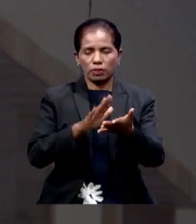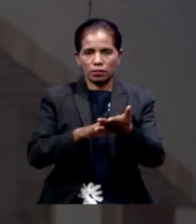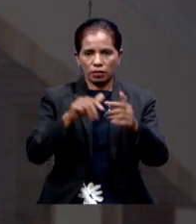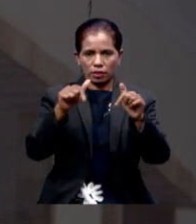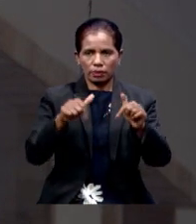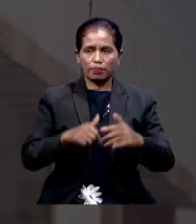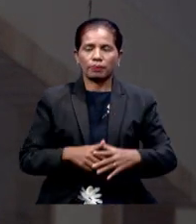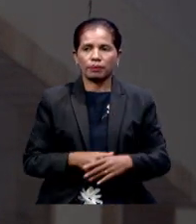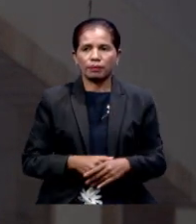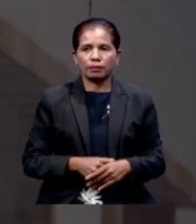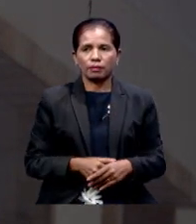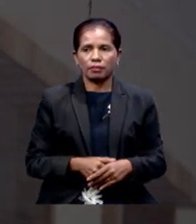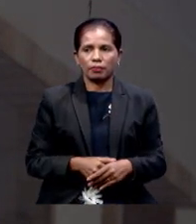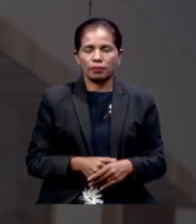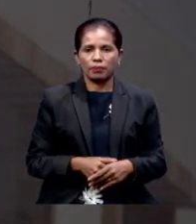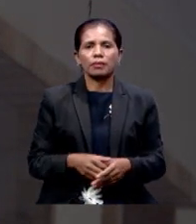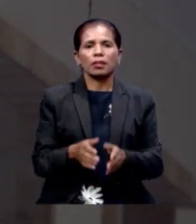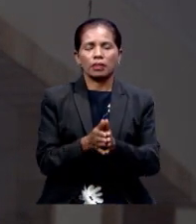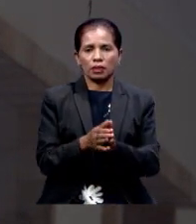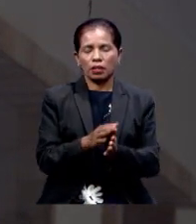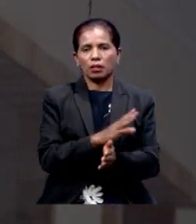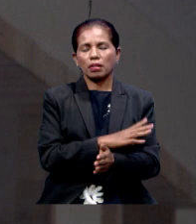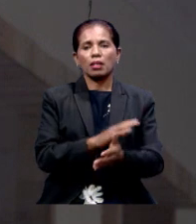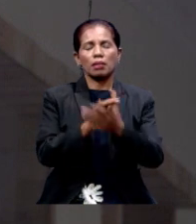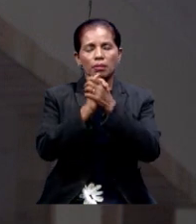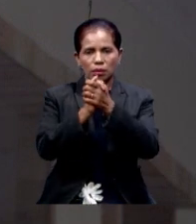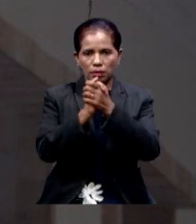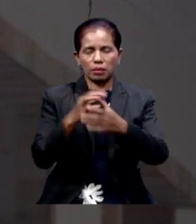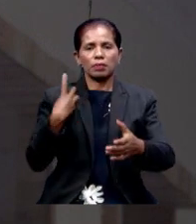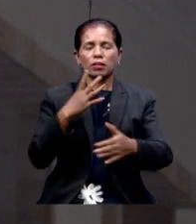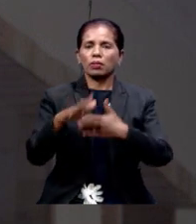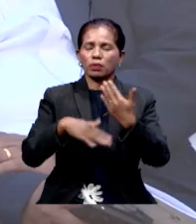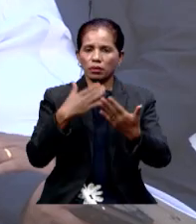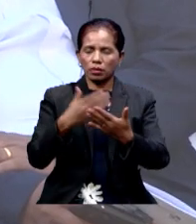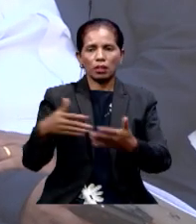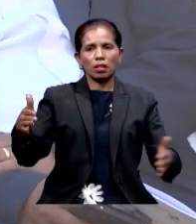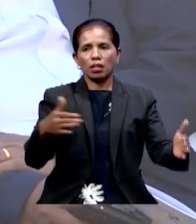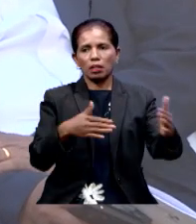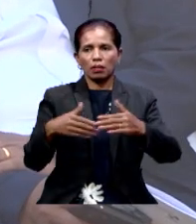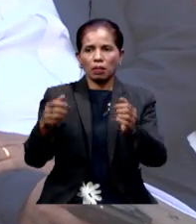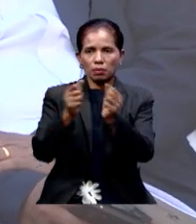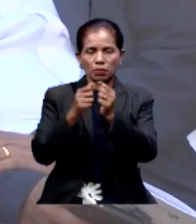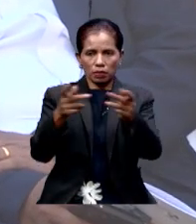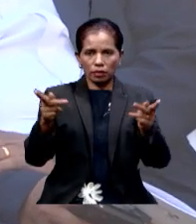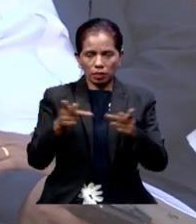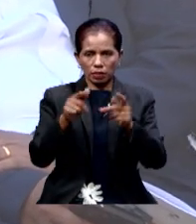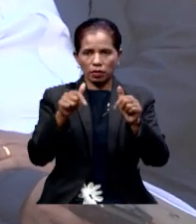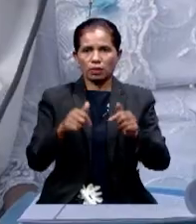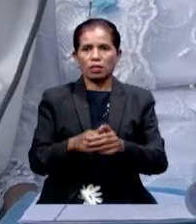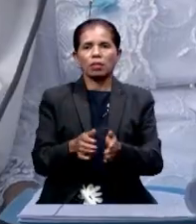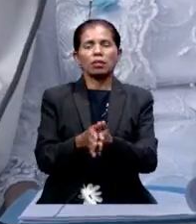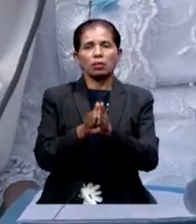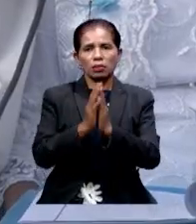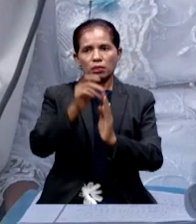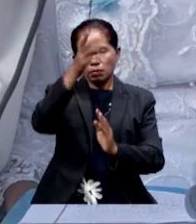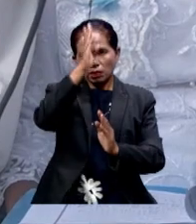Nenhalara. Nedoni, parabéns para Ita Ototo, Neveia, Halibro Maligene. Para Husna e